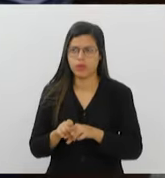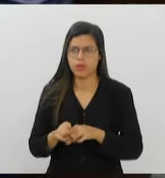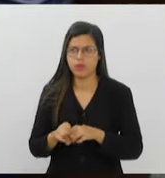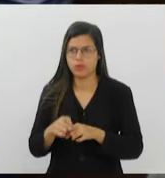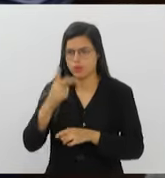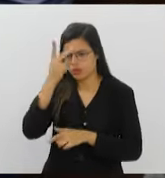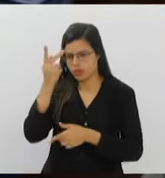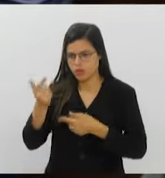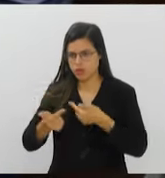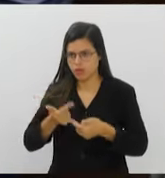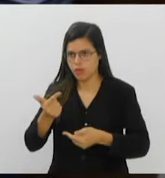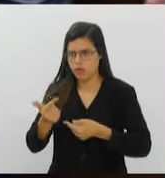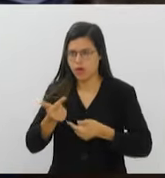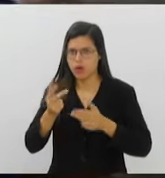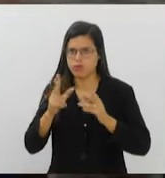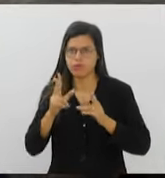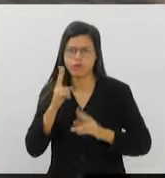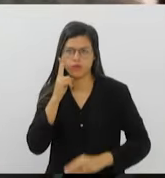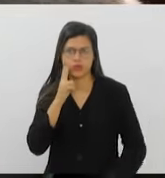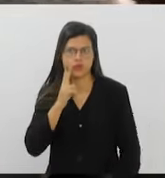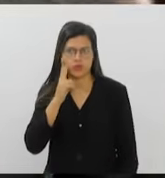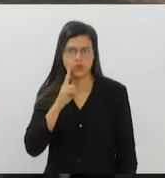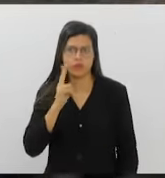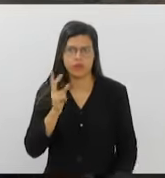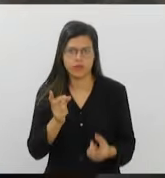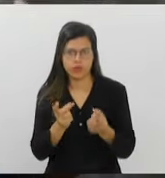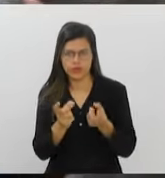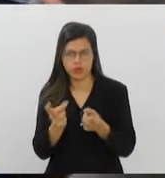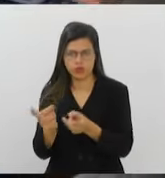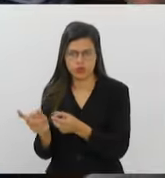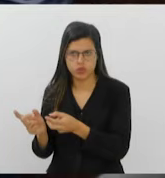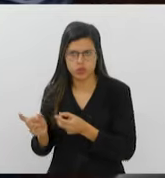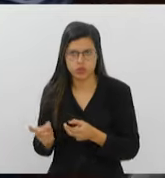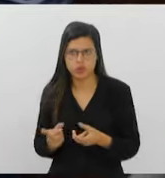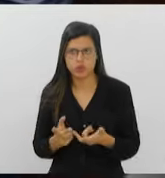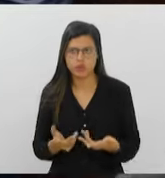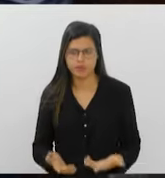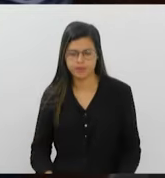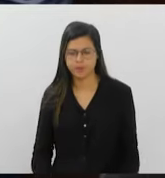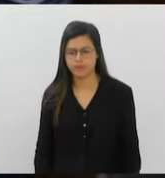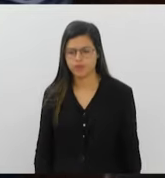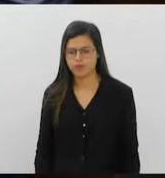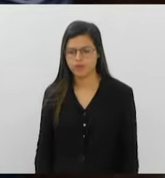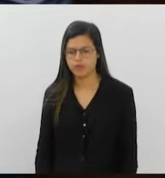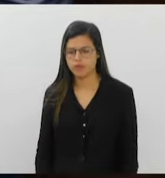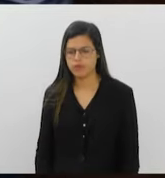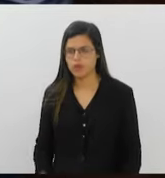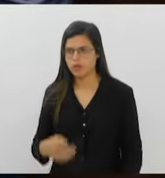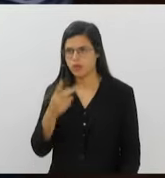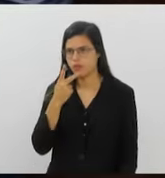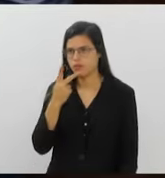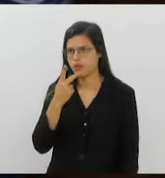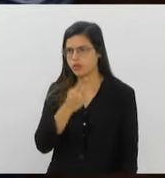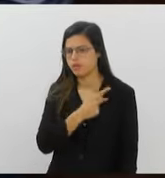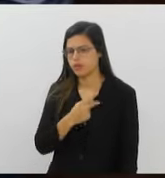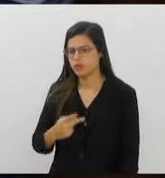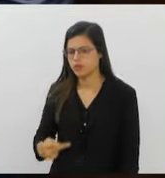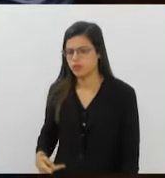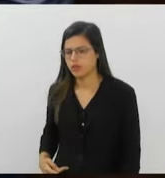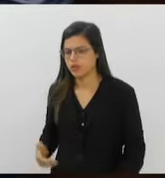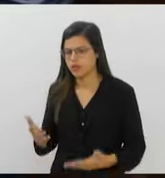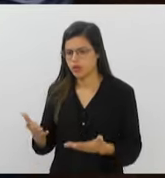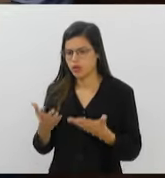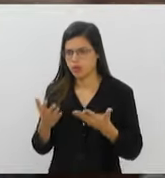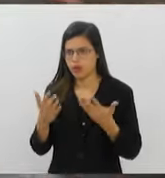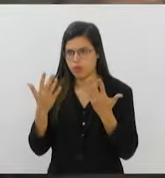do vinho sendo vendido no varejo. Dizer, senhor presidente, que eu quero parabenizar